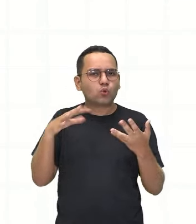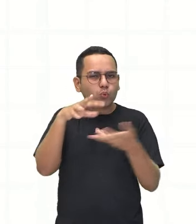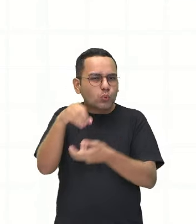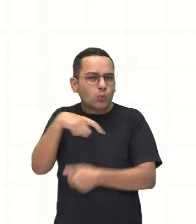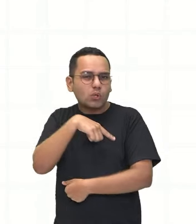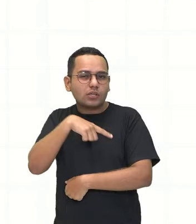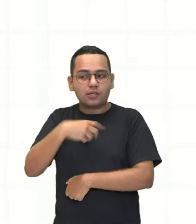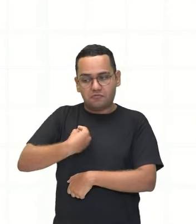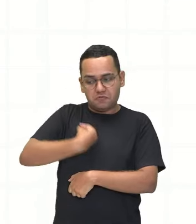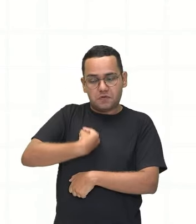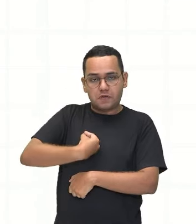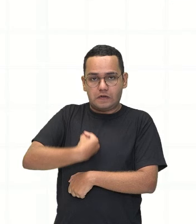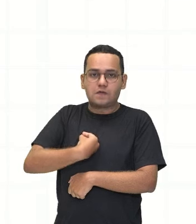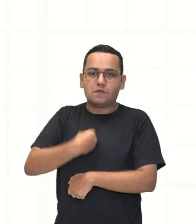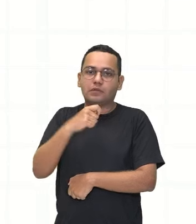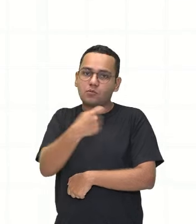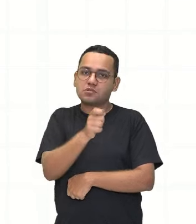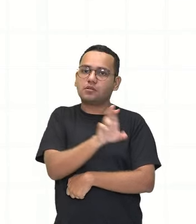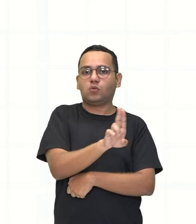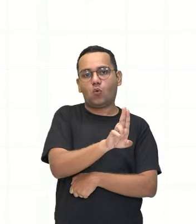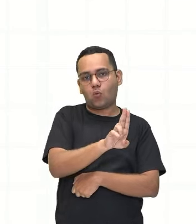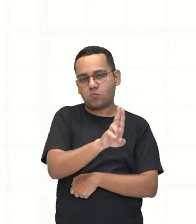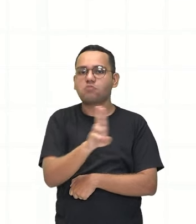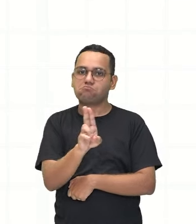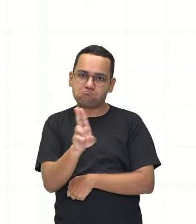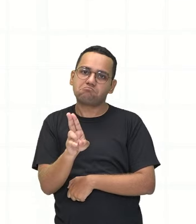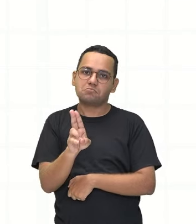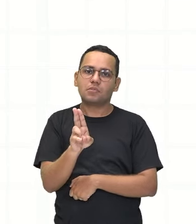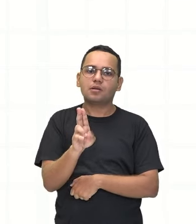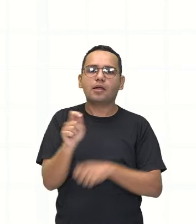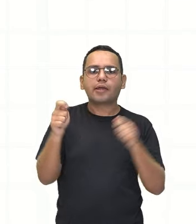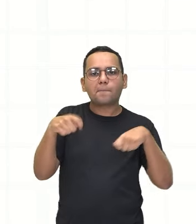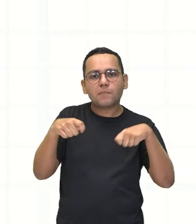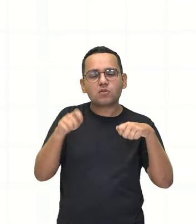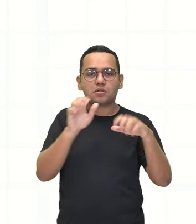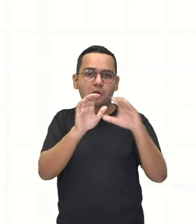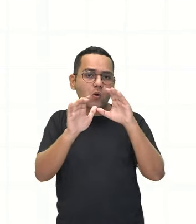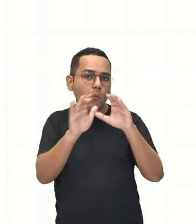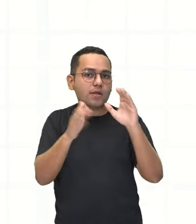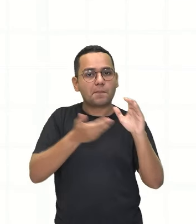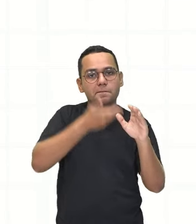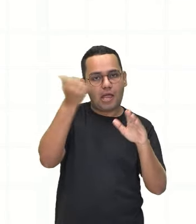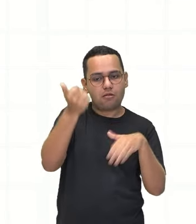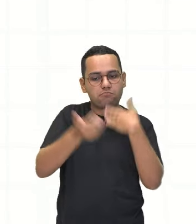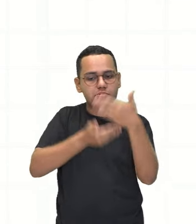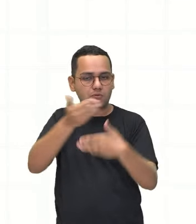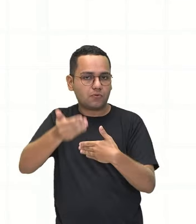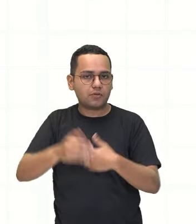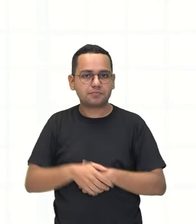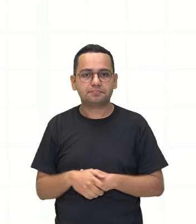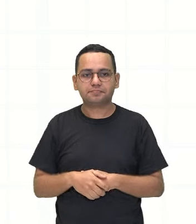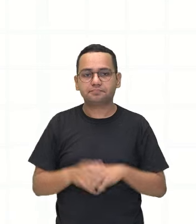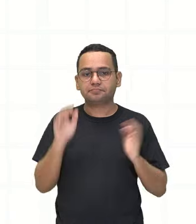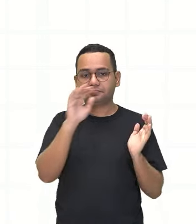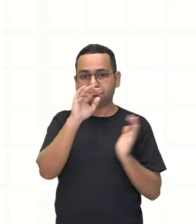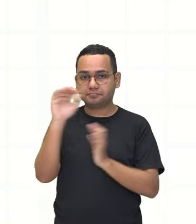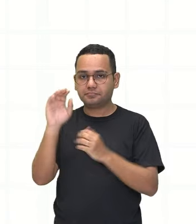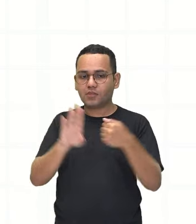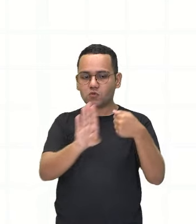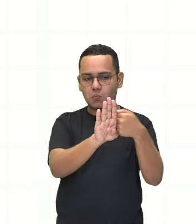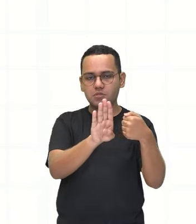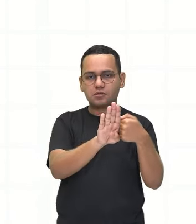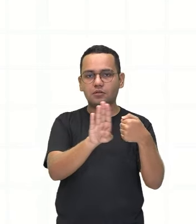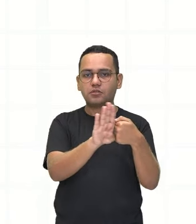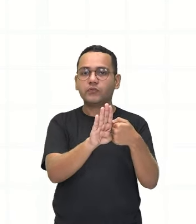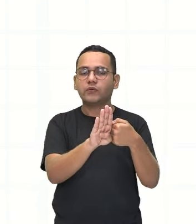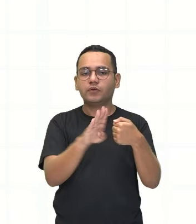que nominar, né? Para que a gente possa falar, se comunicar. E aí nós temos a classificação do